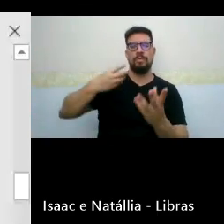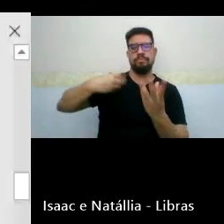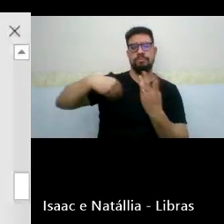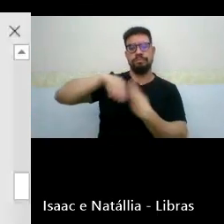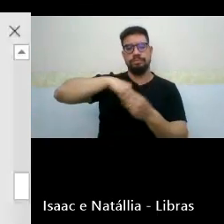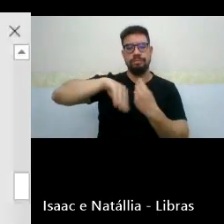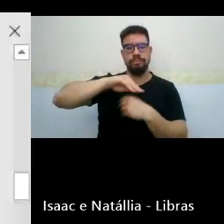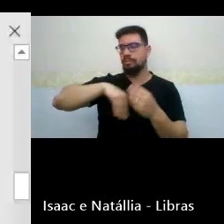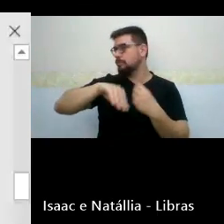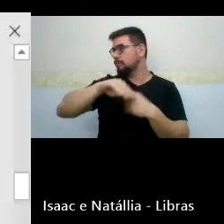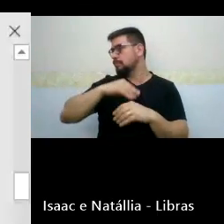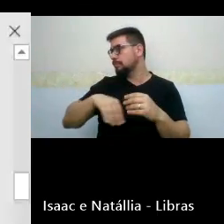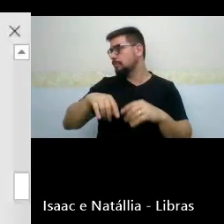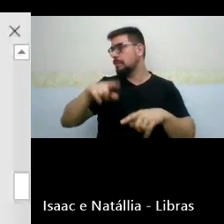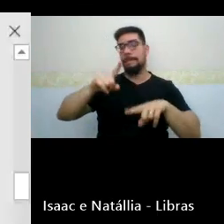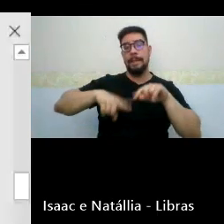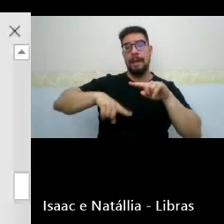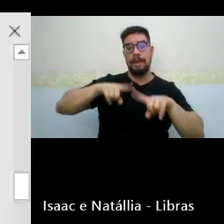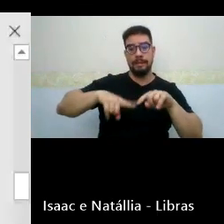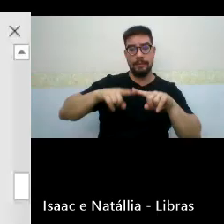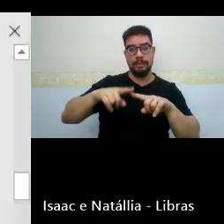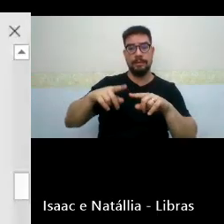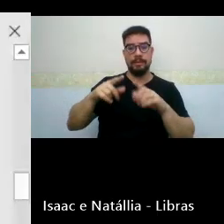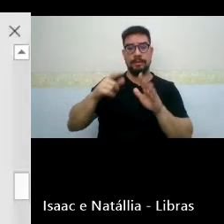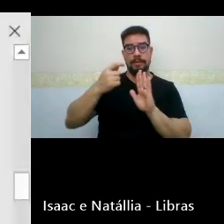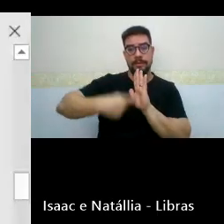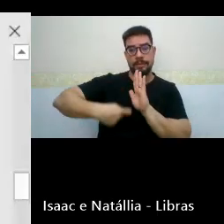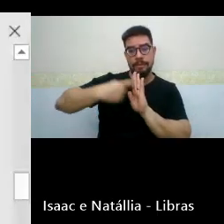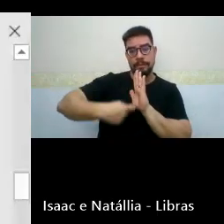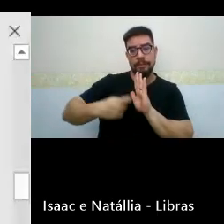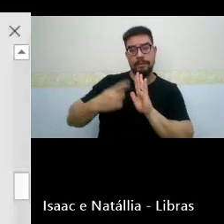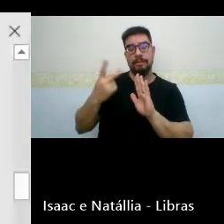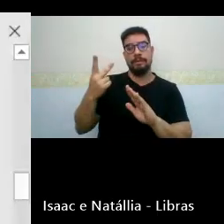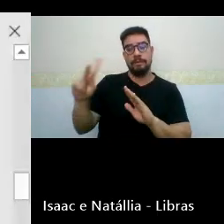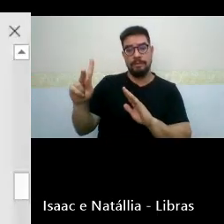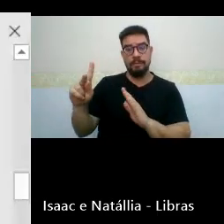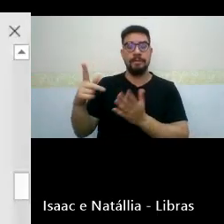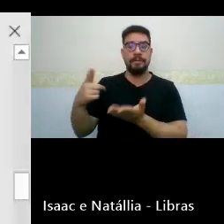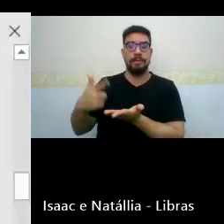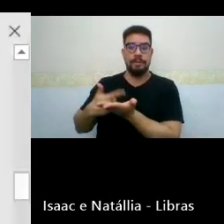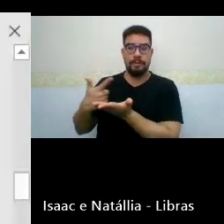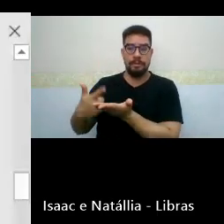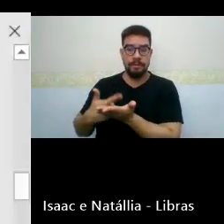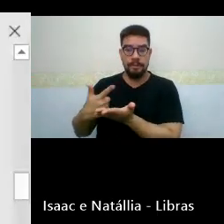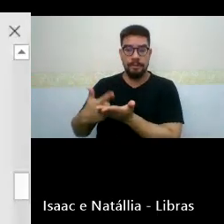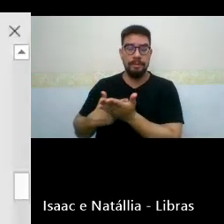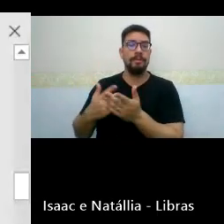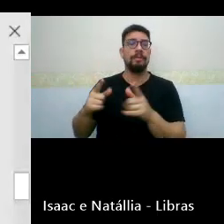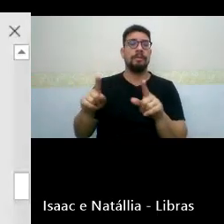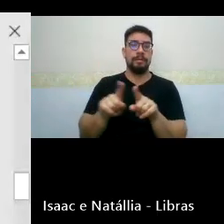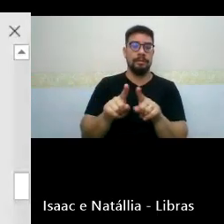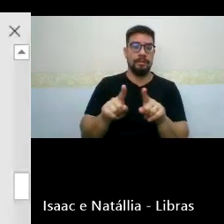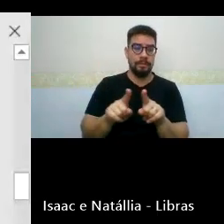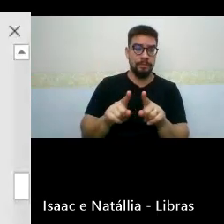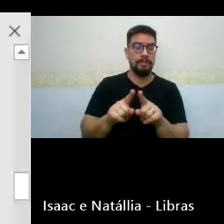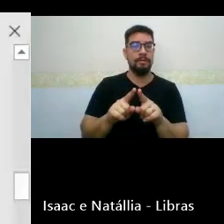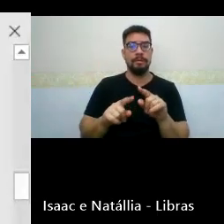de material desse livro que disponibilizei para vocês e já abro a apresentação